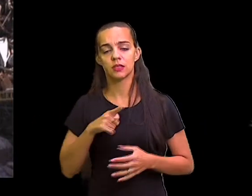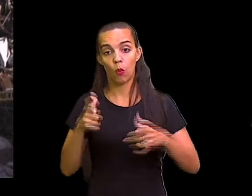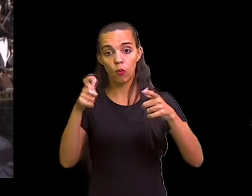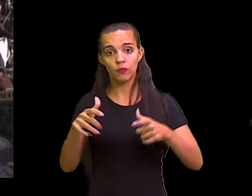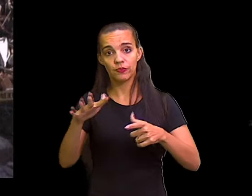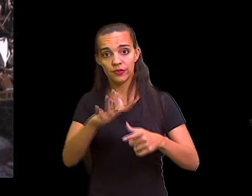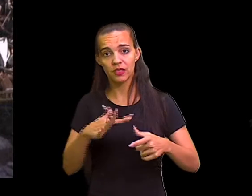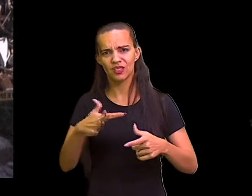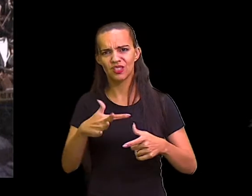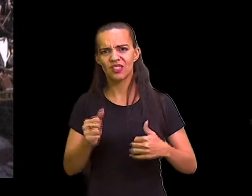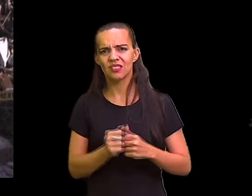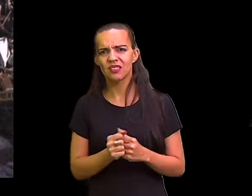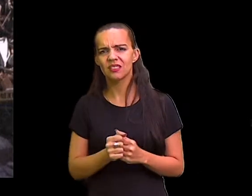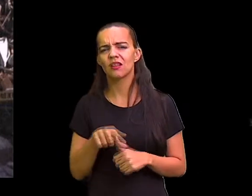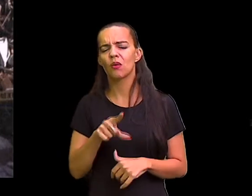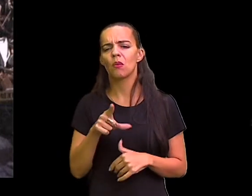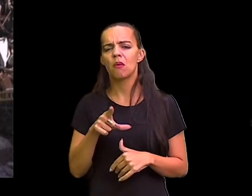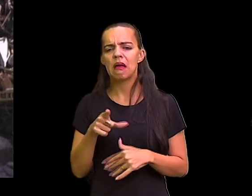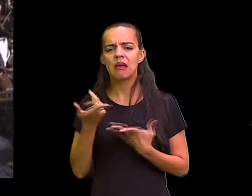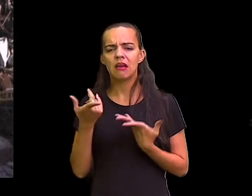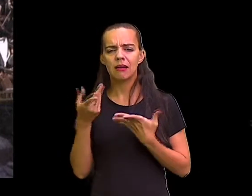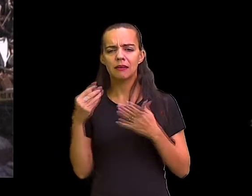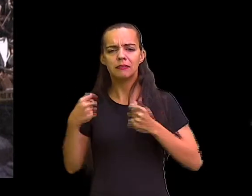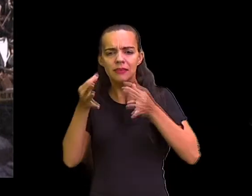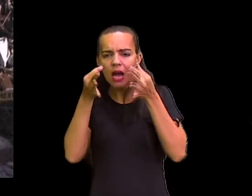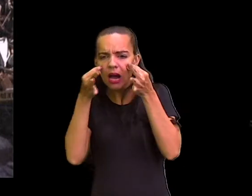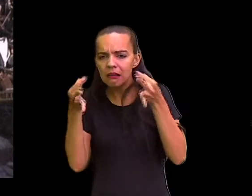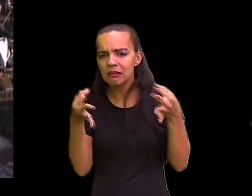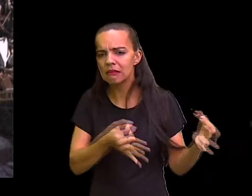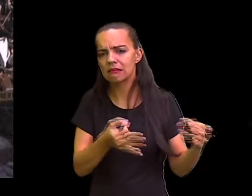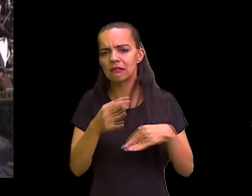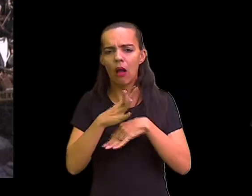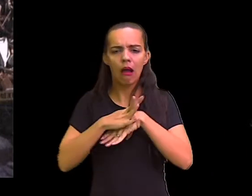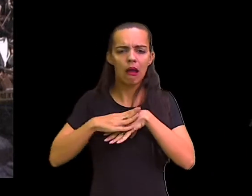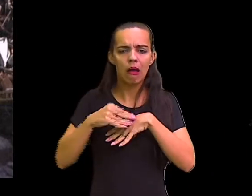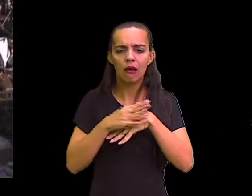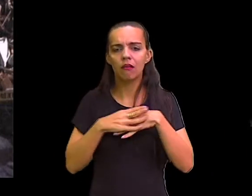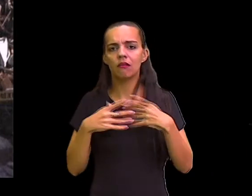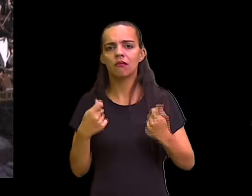que carece de atenção, de